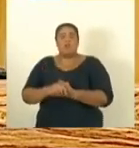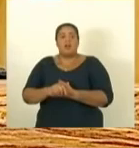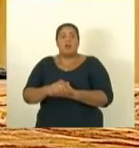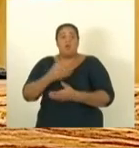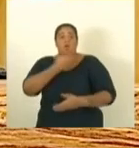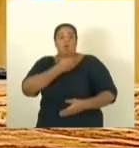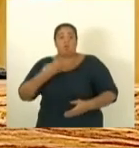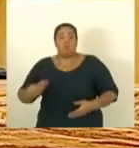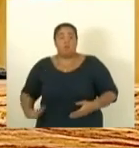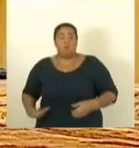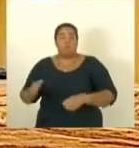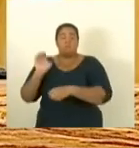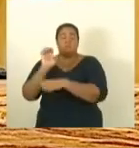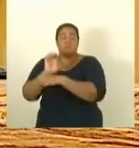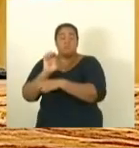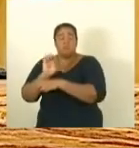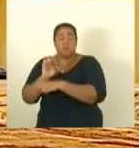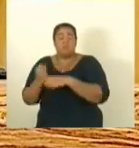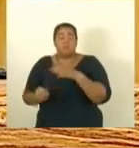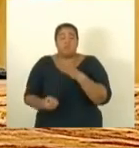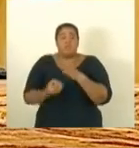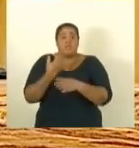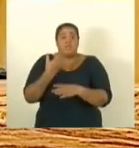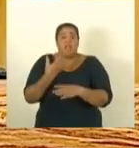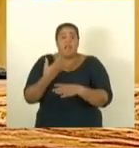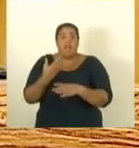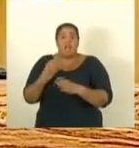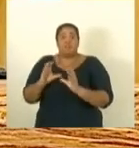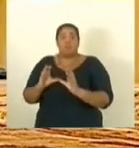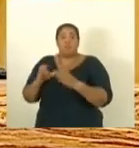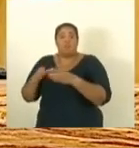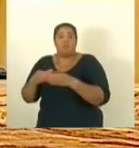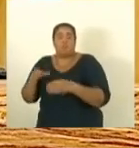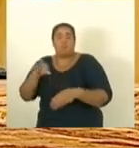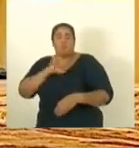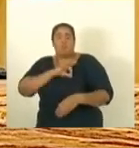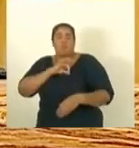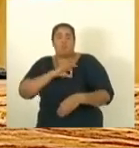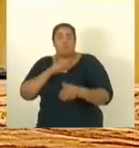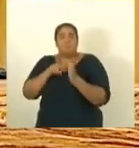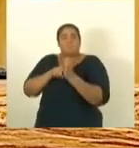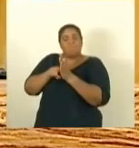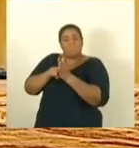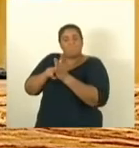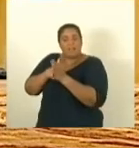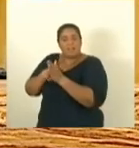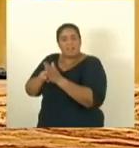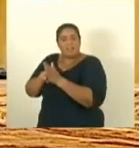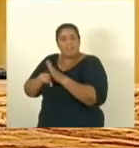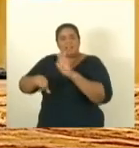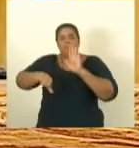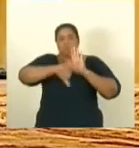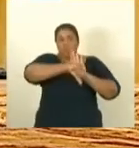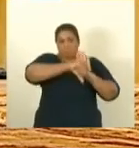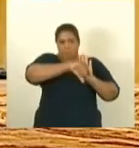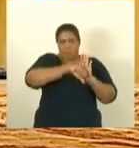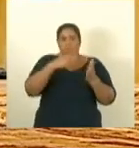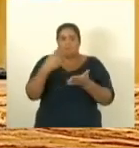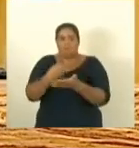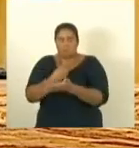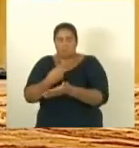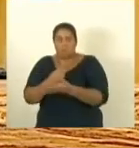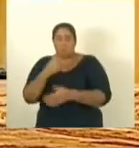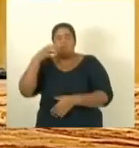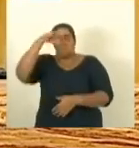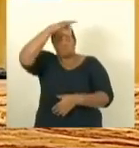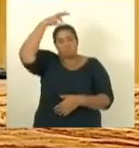fosse criada uma força-tarefa a fim de investigar esse crime. Esse policial que prestou relevante serviço no estado do